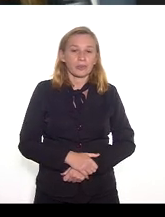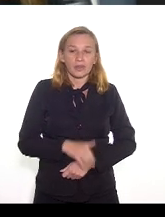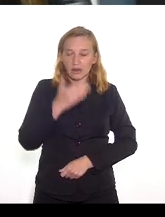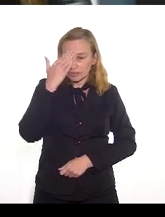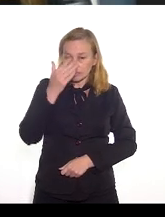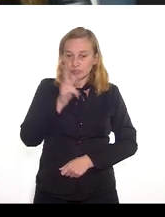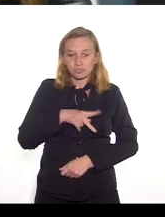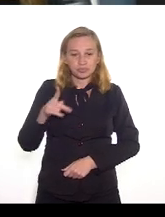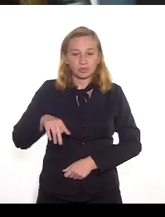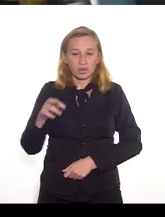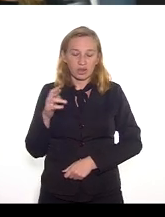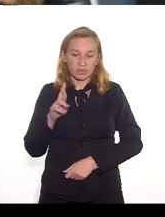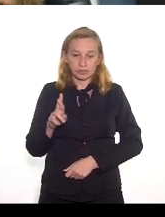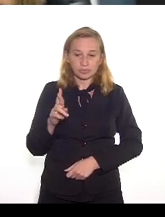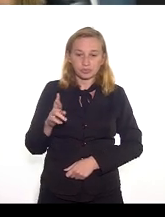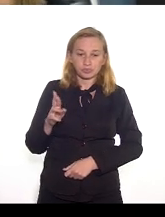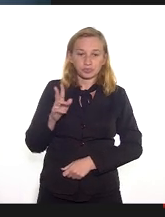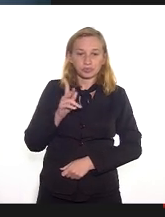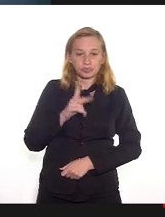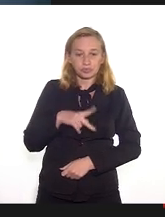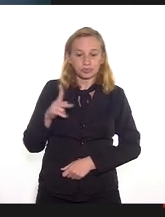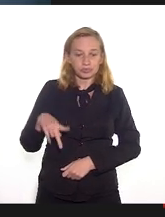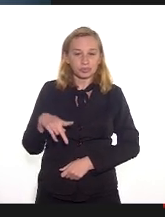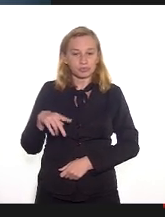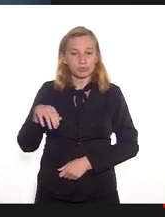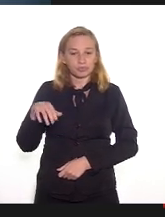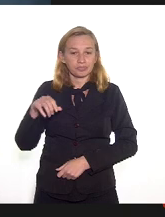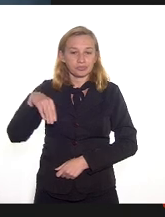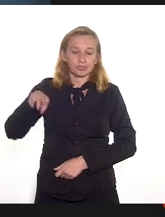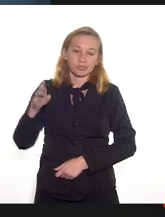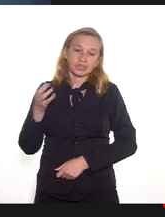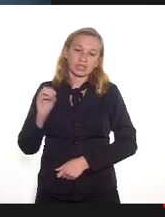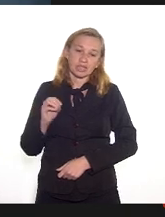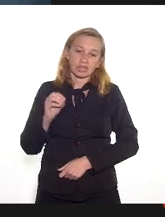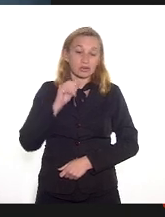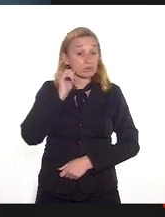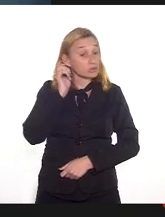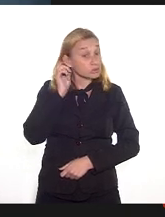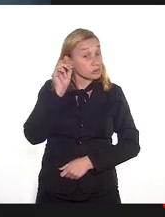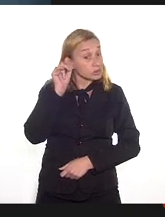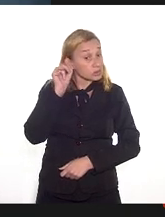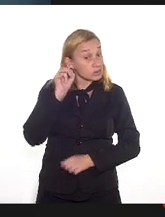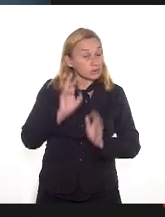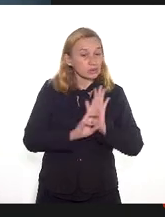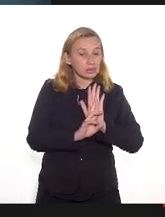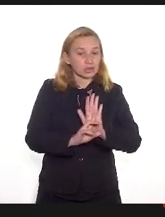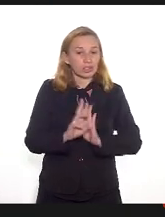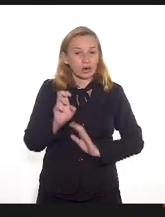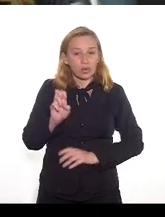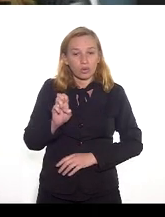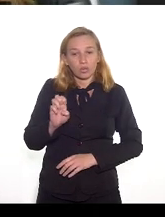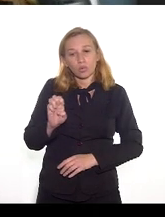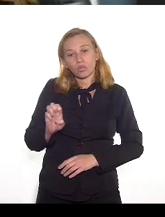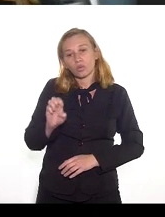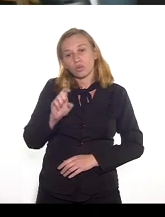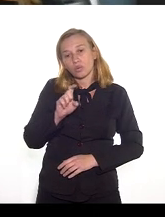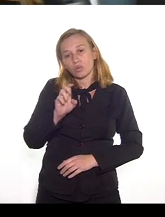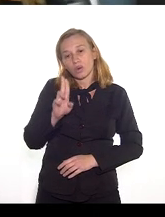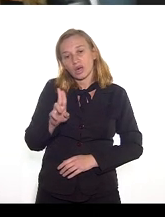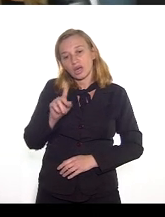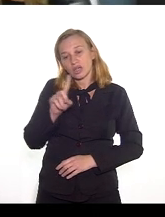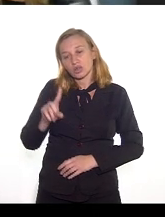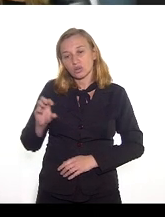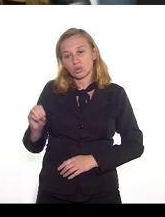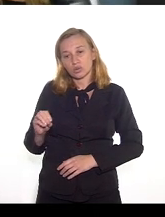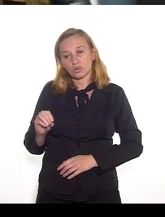Obrigada, professor Heitor. Passo a palavra para o professor Marcelo Mussi, representante da UESO. Também